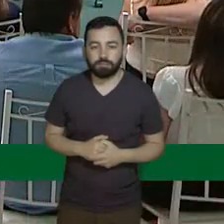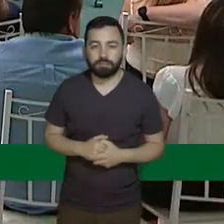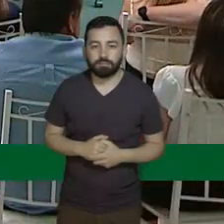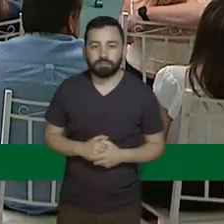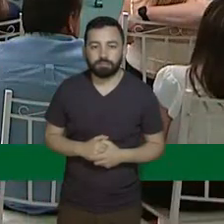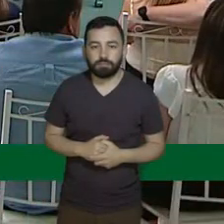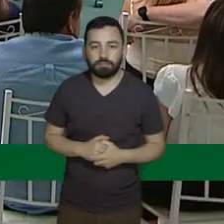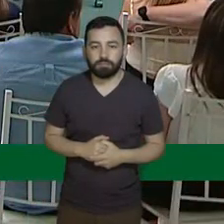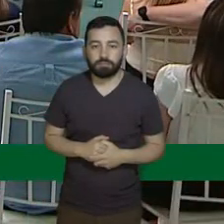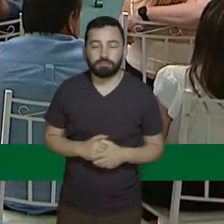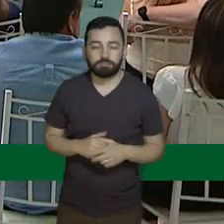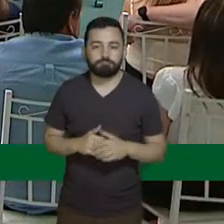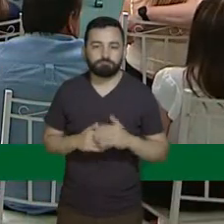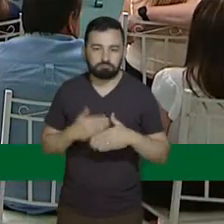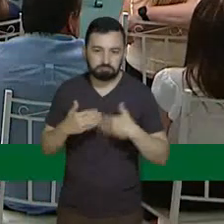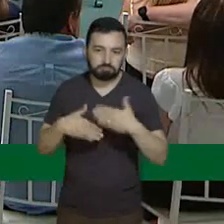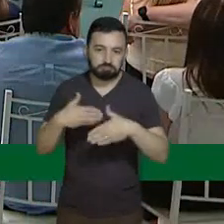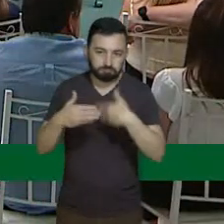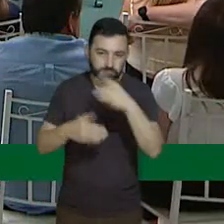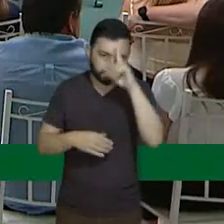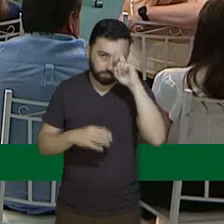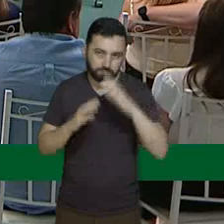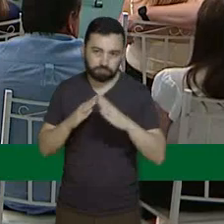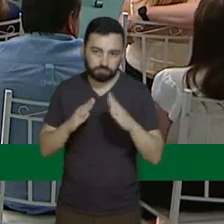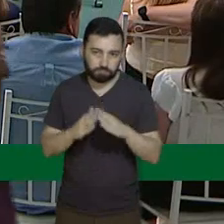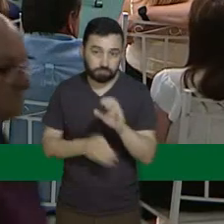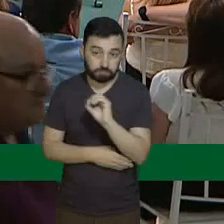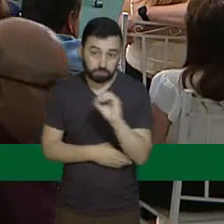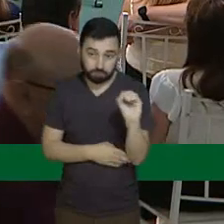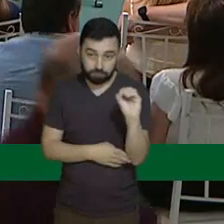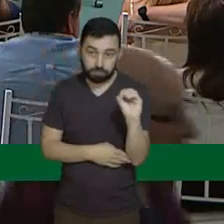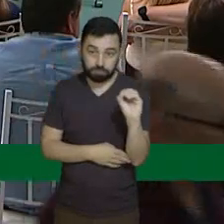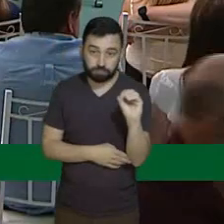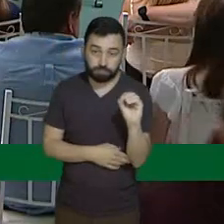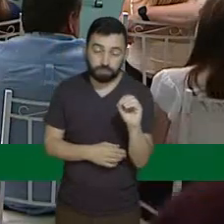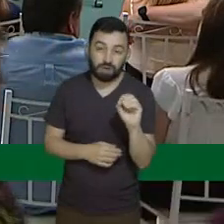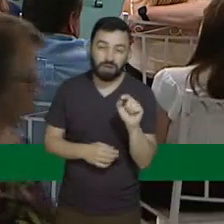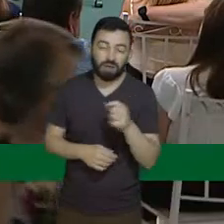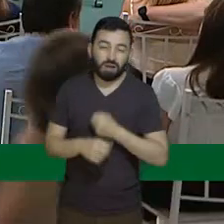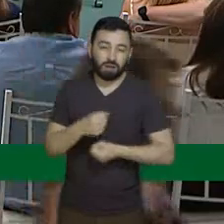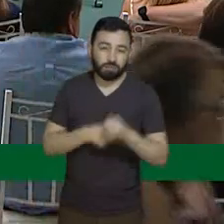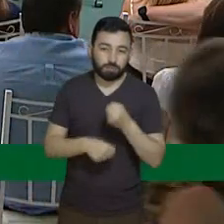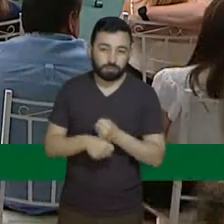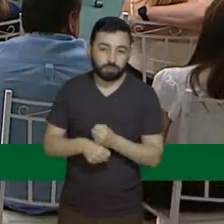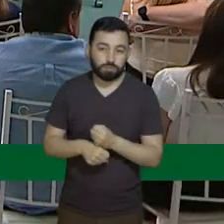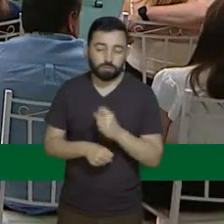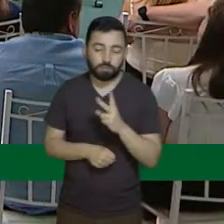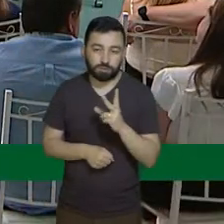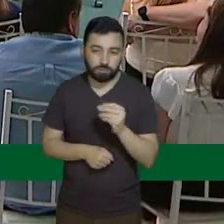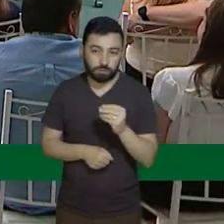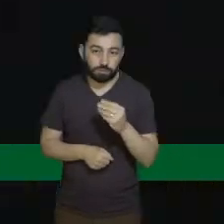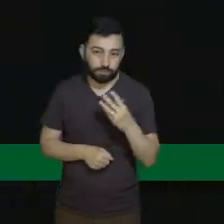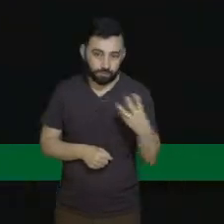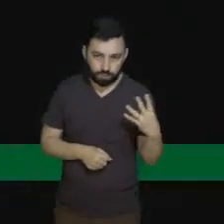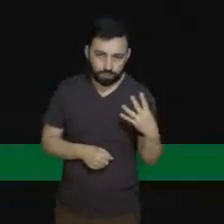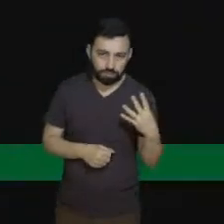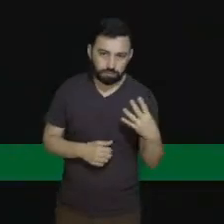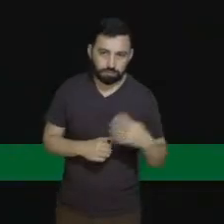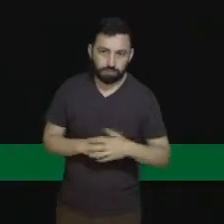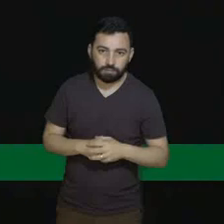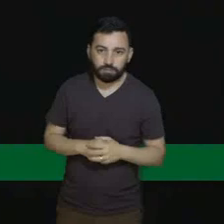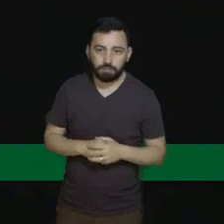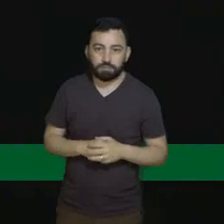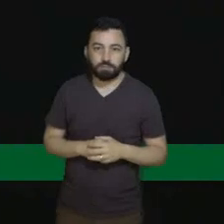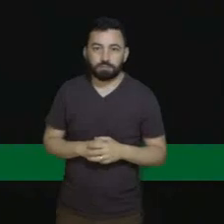A evolução do Hospital Regional do Oeste no ano de 2024